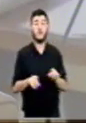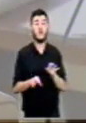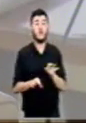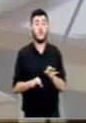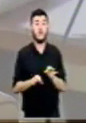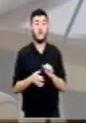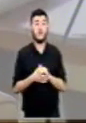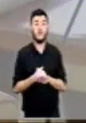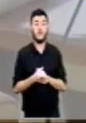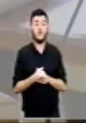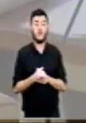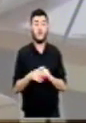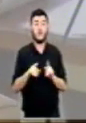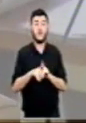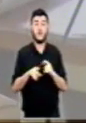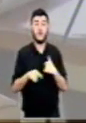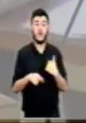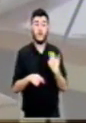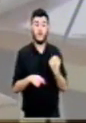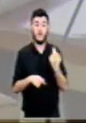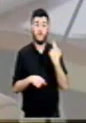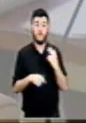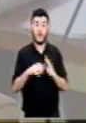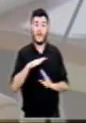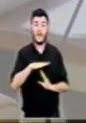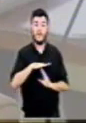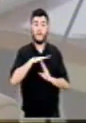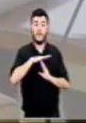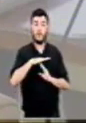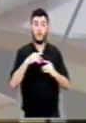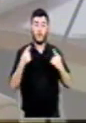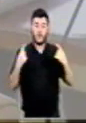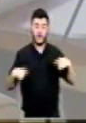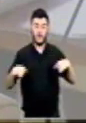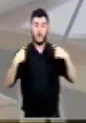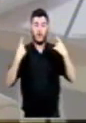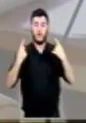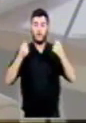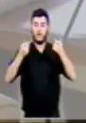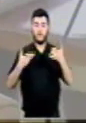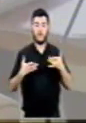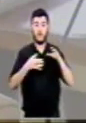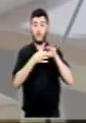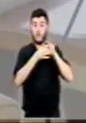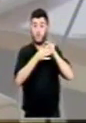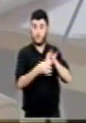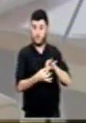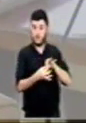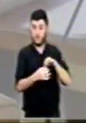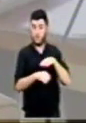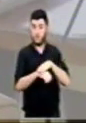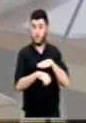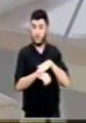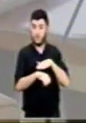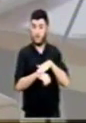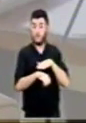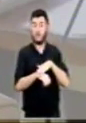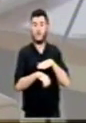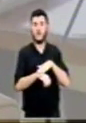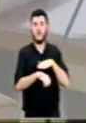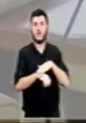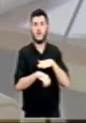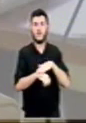narrados. Limito-me a consignar que o contexto descrito, ao sinalizar, no caso